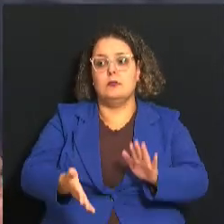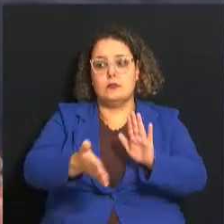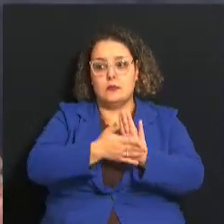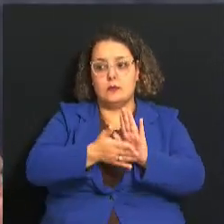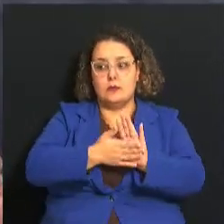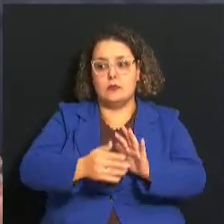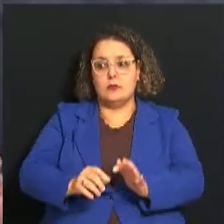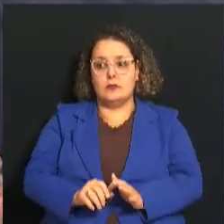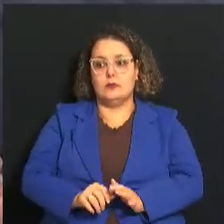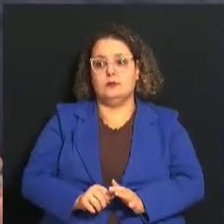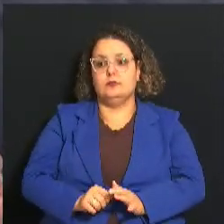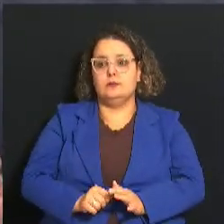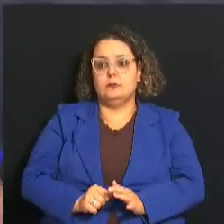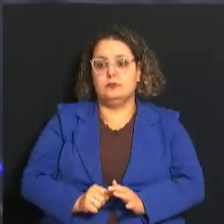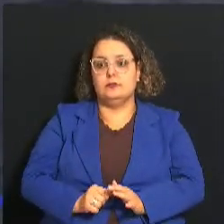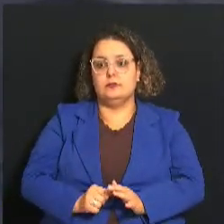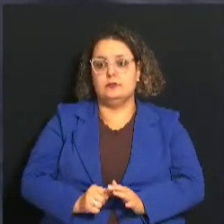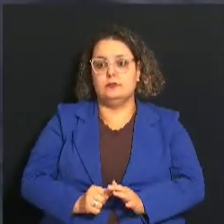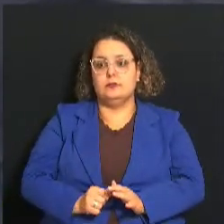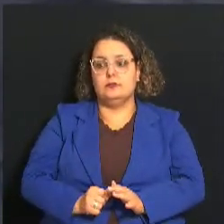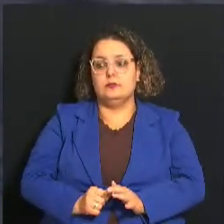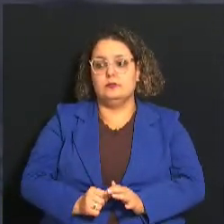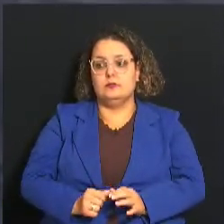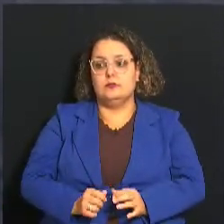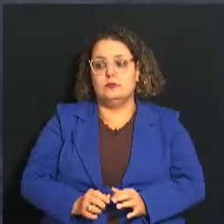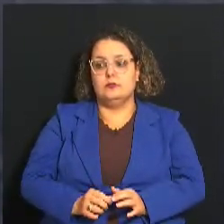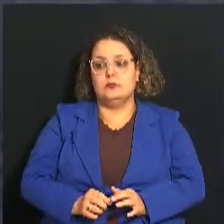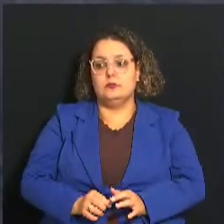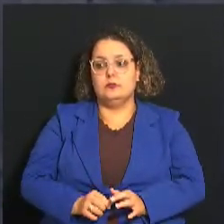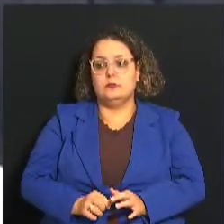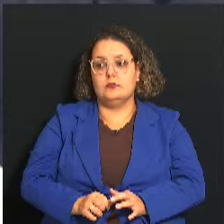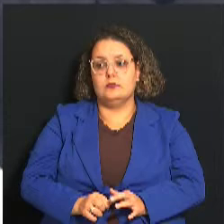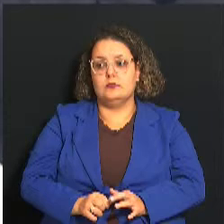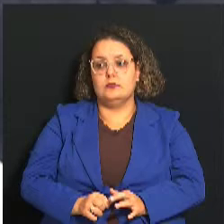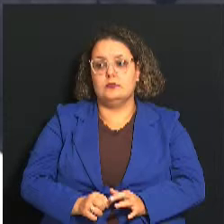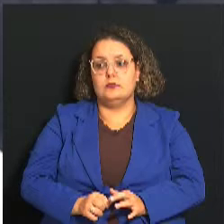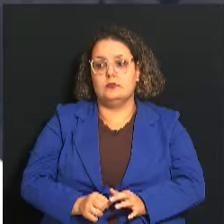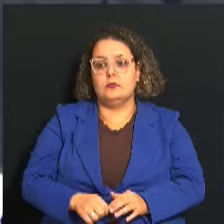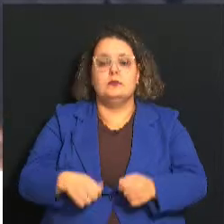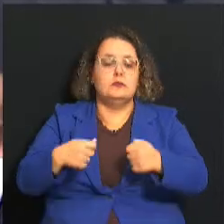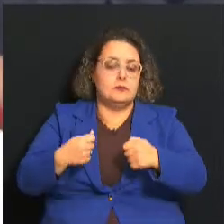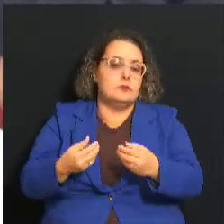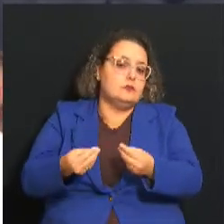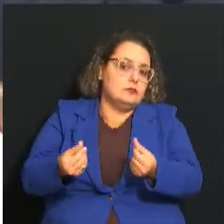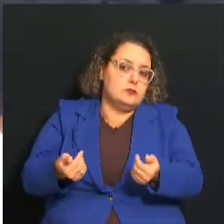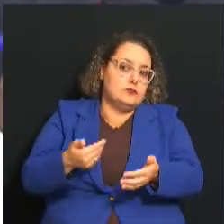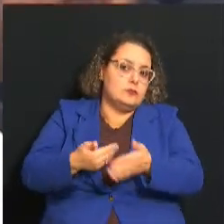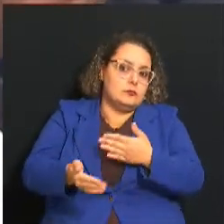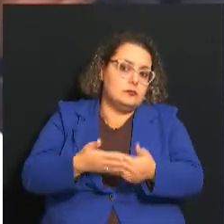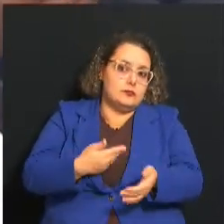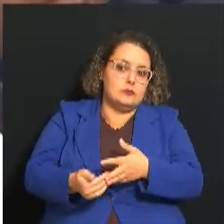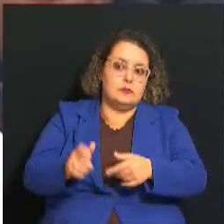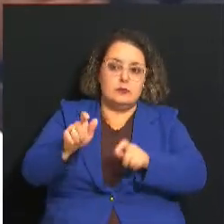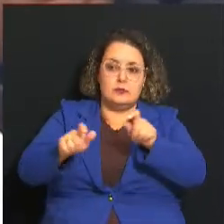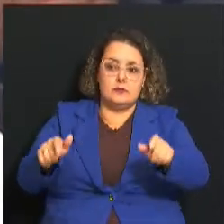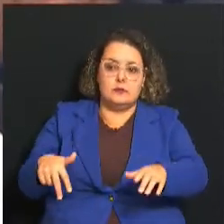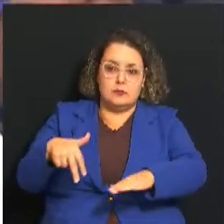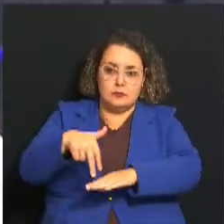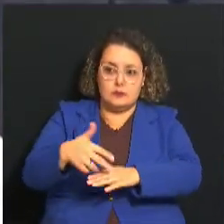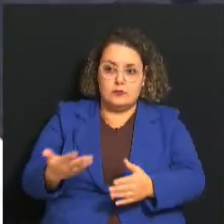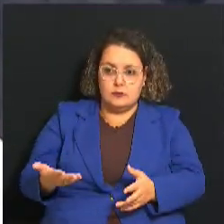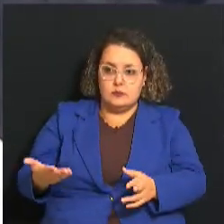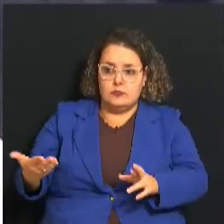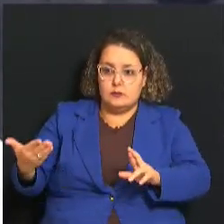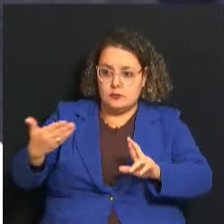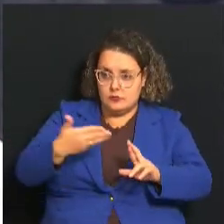Como surgiu essa... precisa ter alguma qualificação? Qualquer um pode participar da frente como representante da